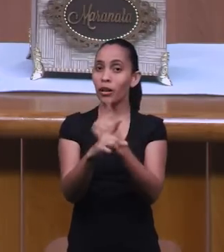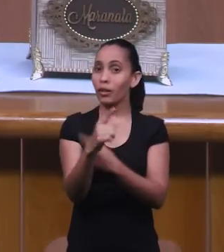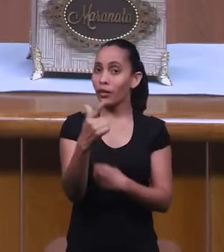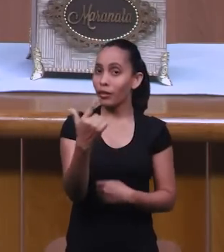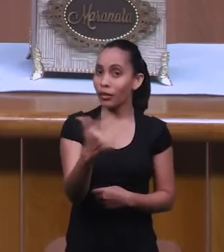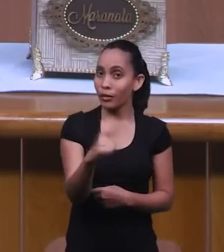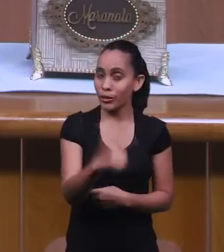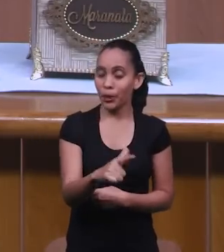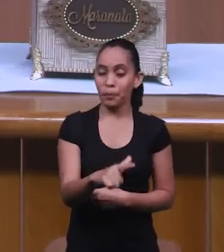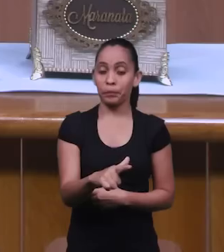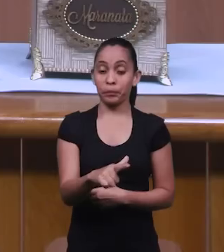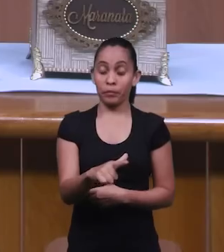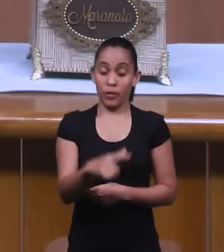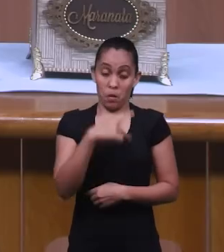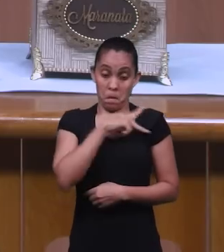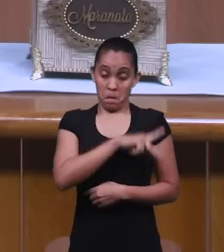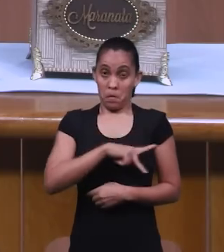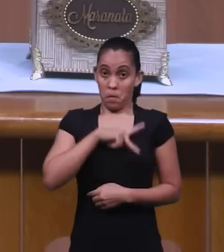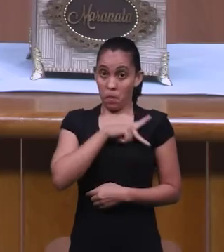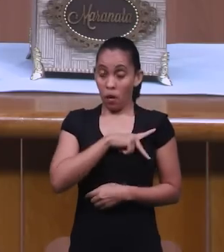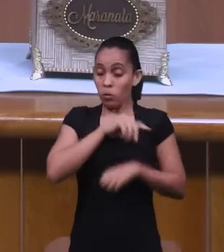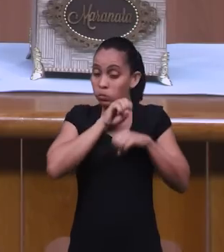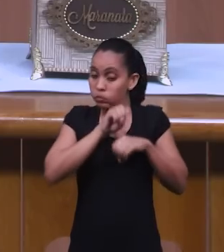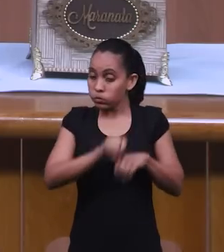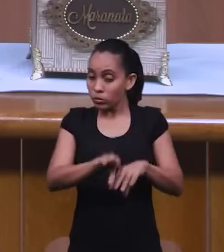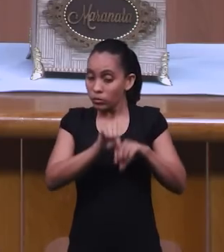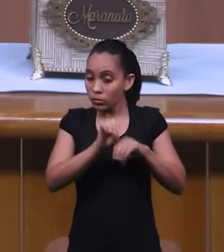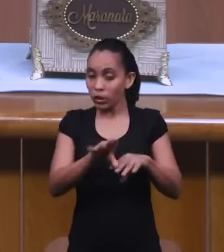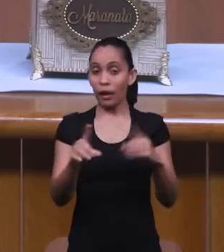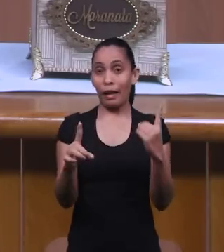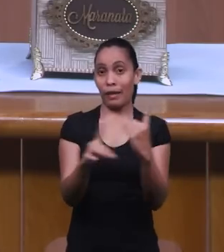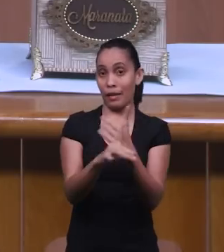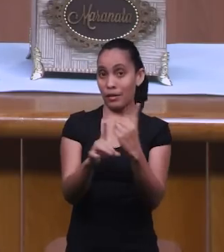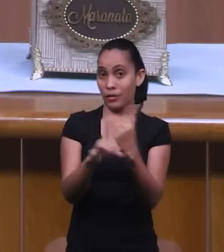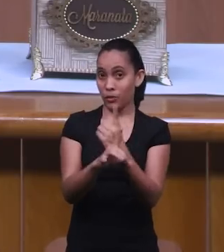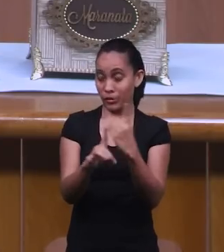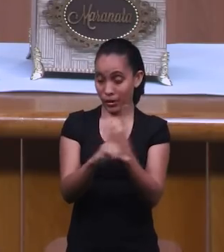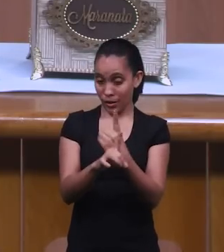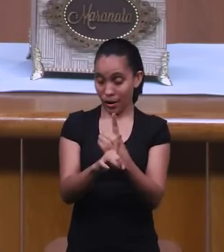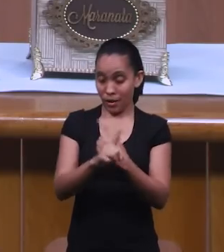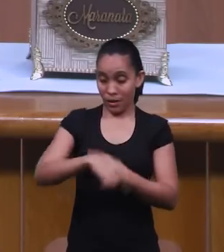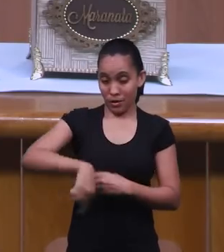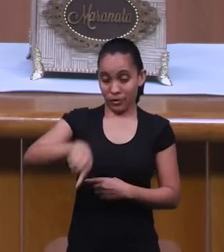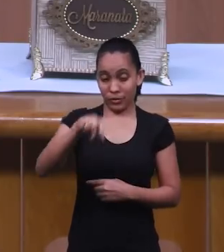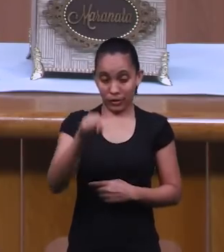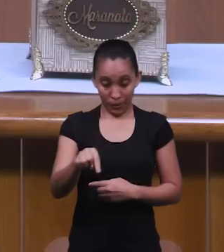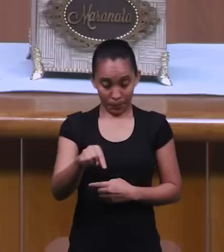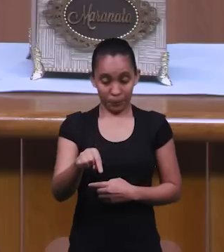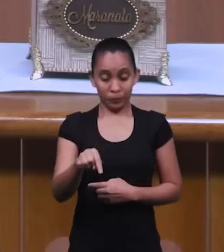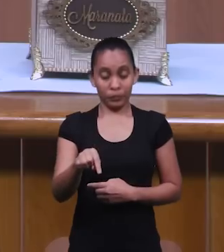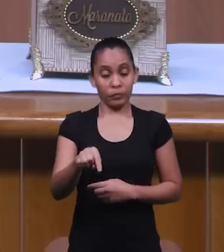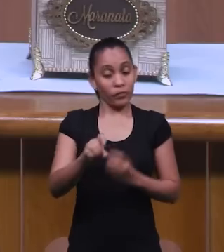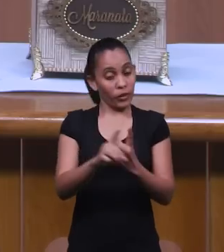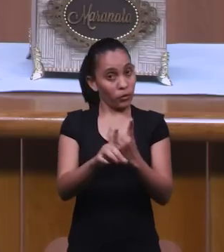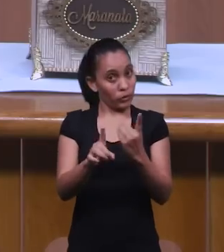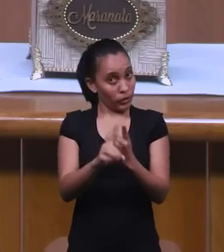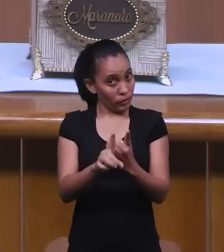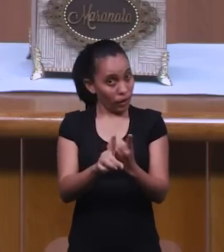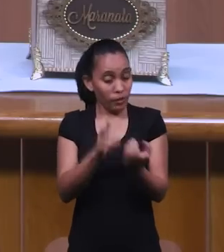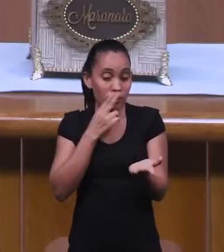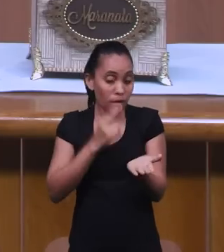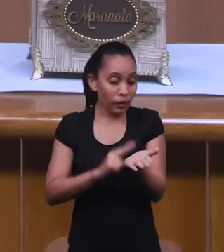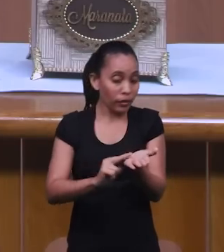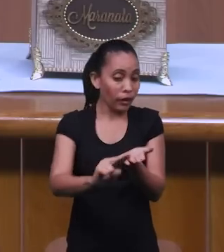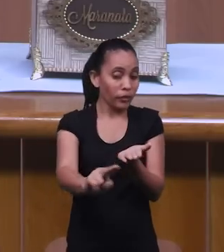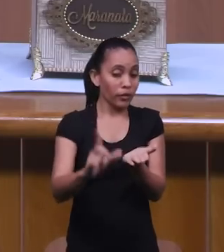Então Paulo começou a doutrinar essas igrejas. E dentre as suas palavras doutrinárias, ele chegou na